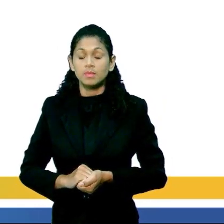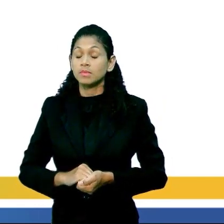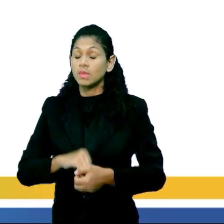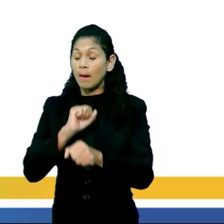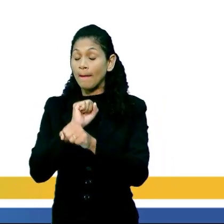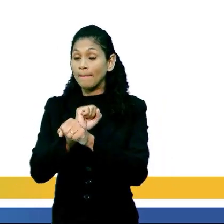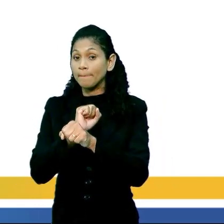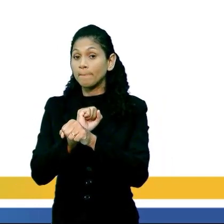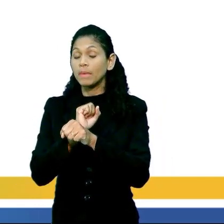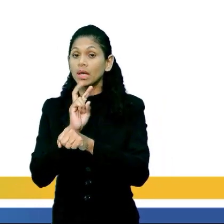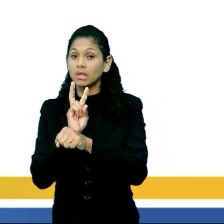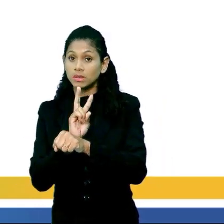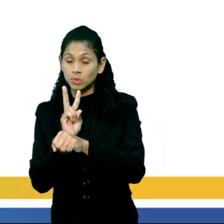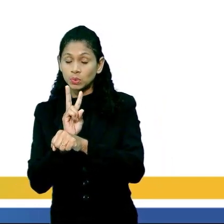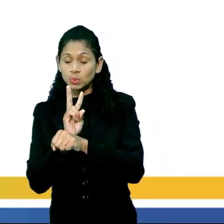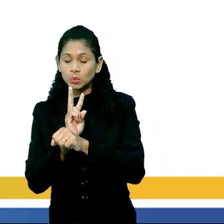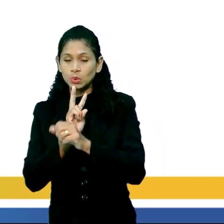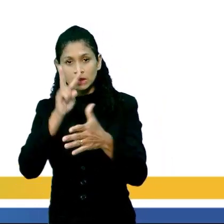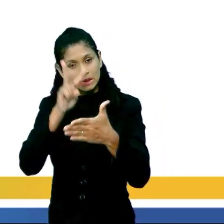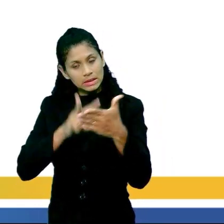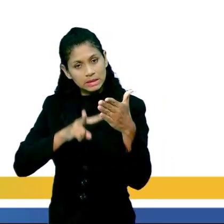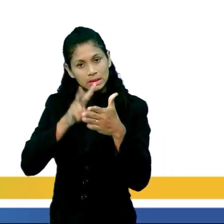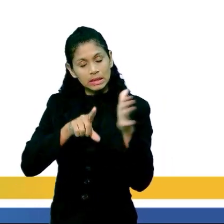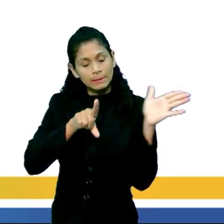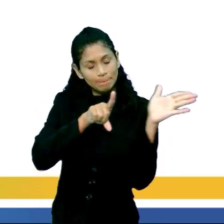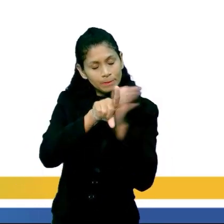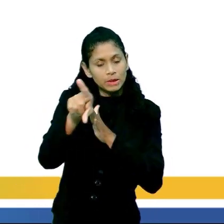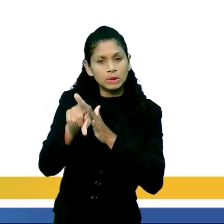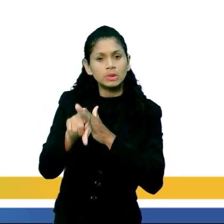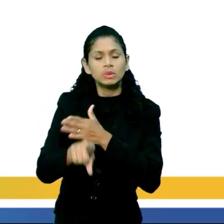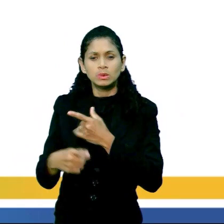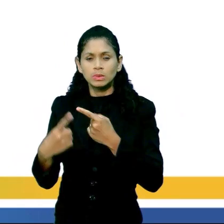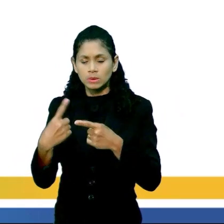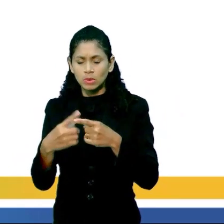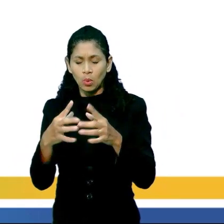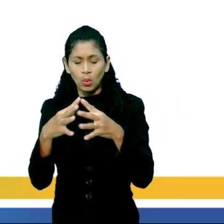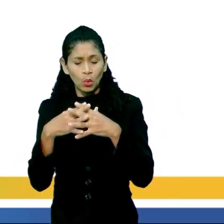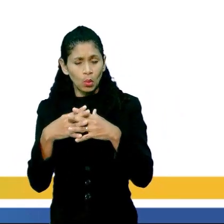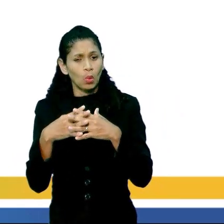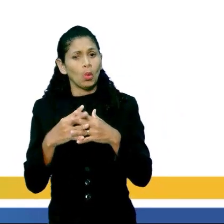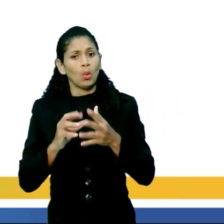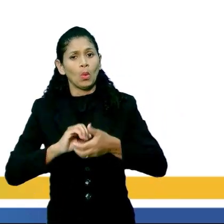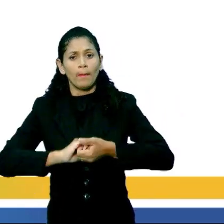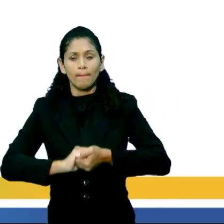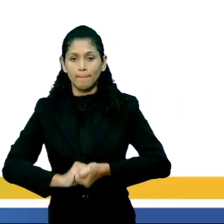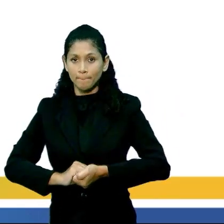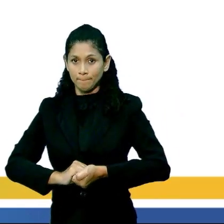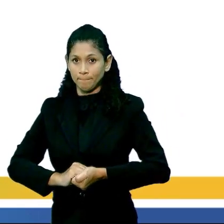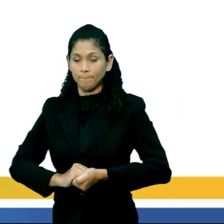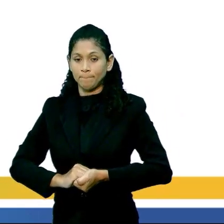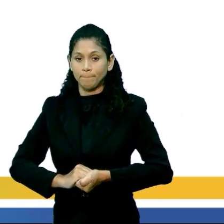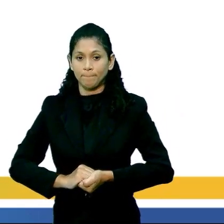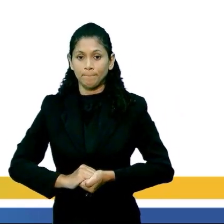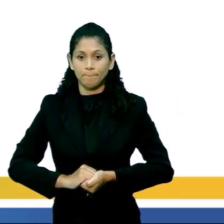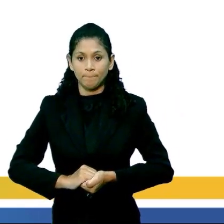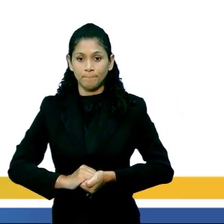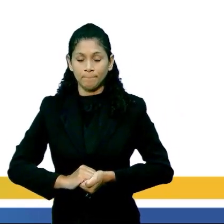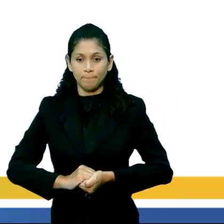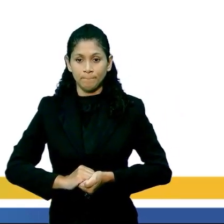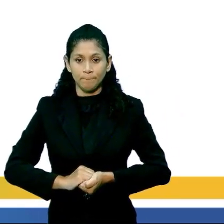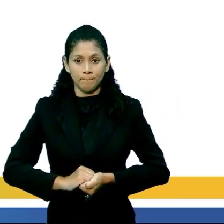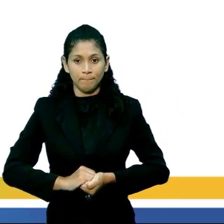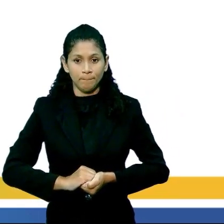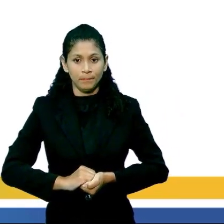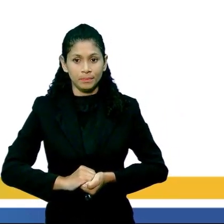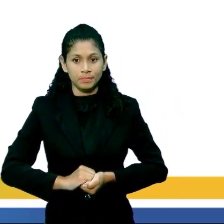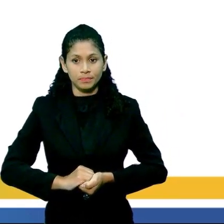semicírculos de centro C. O raio do semicírculo maior é o R1 e